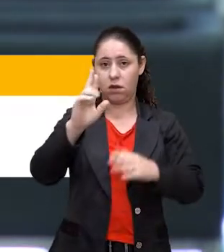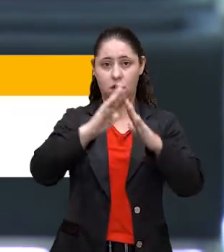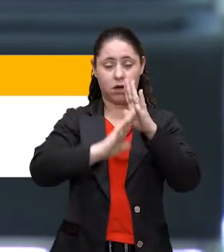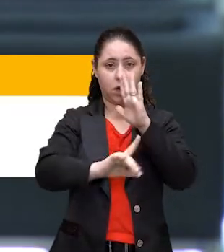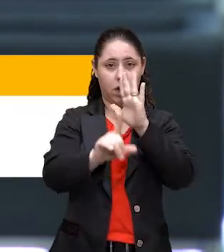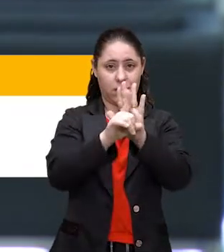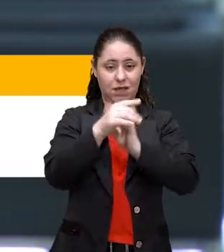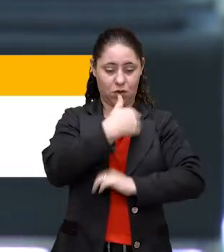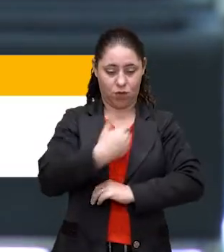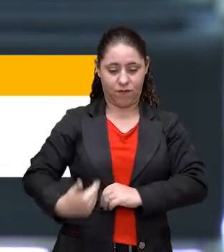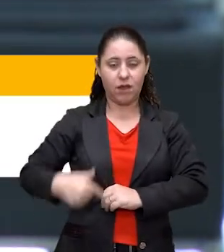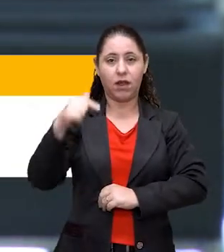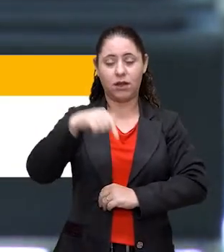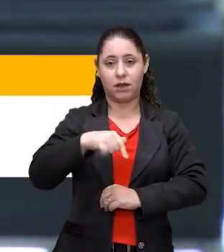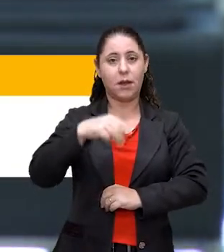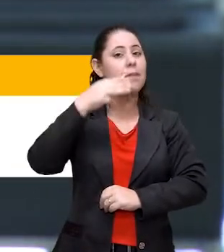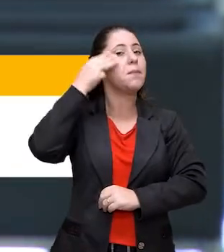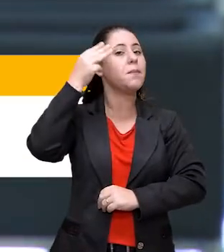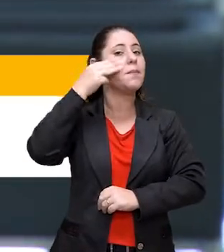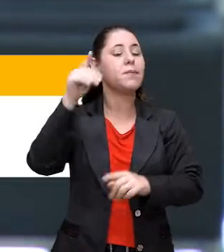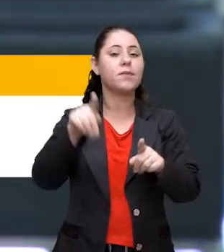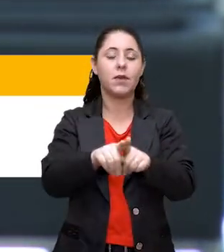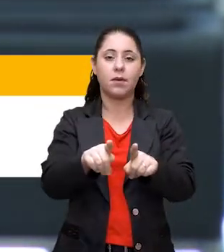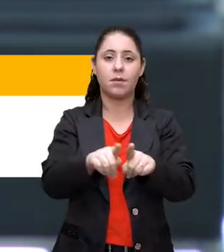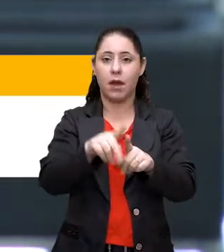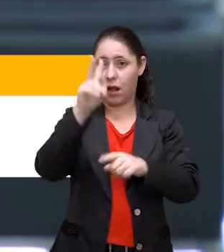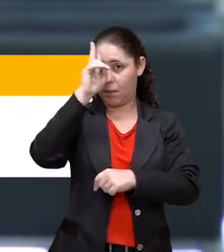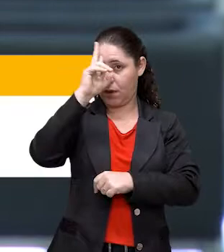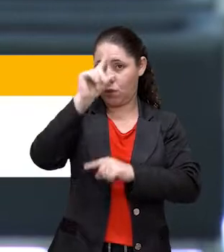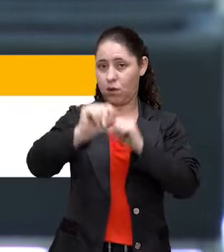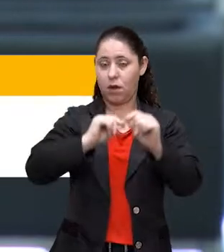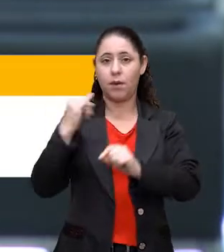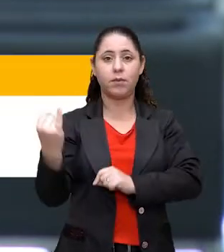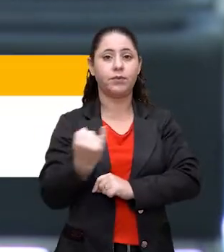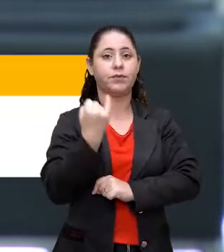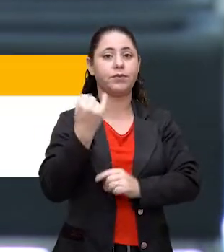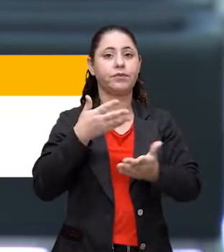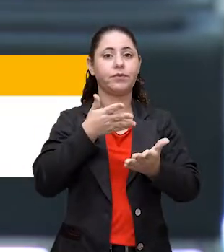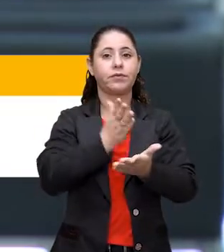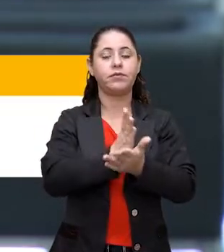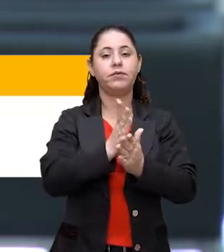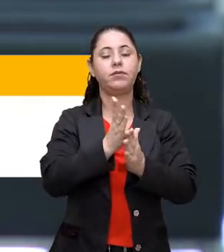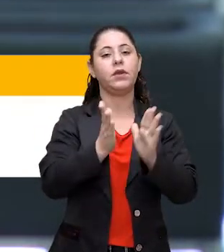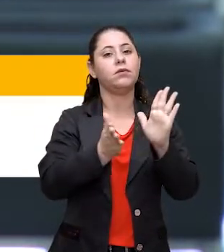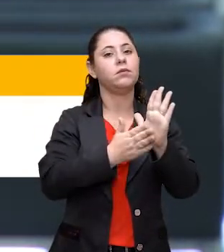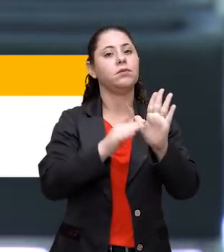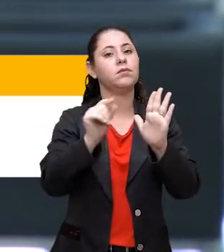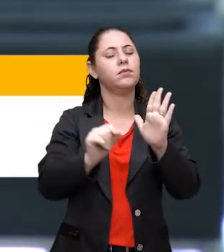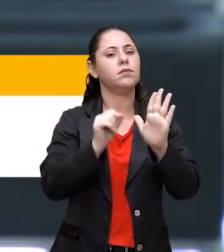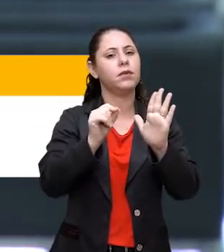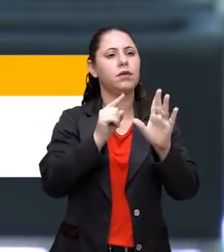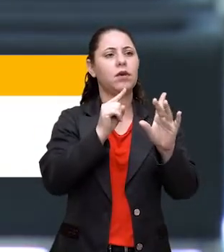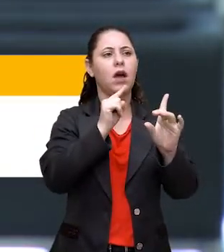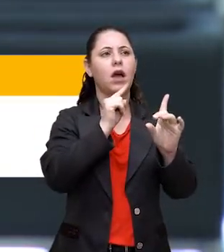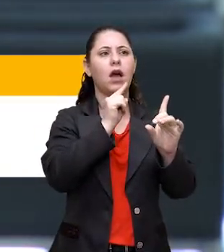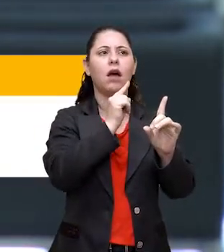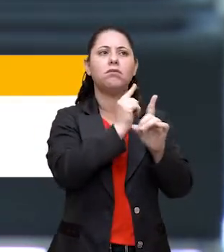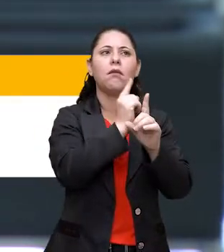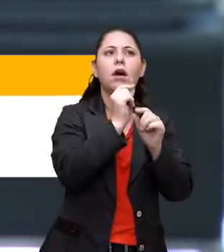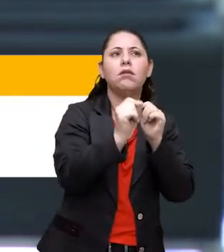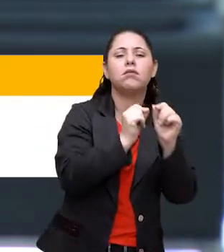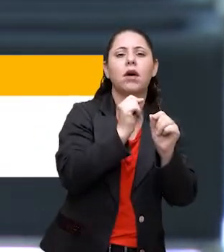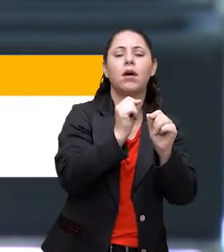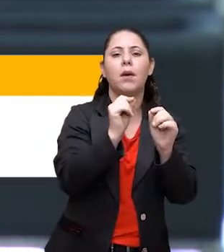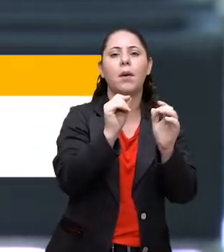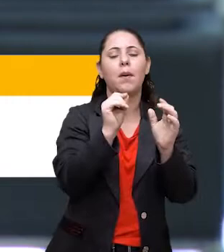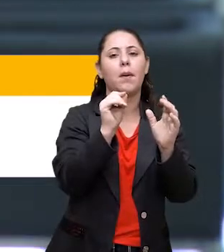na casa, a deputada Mara Caseiro, do PSDB, também ressaltou a relevância da aprovação da proposta, que vai atender